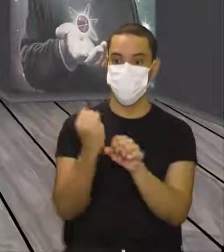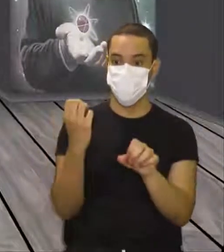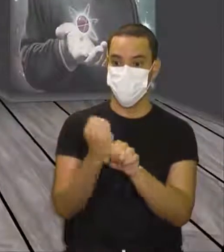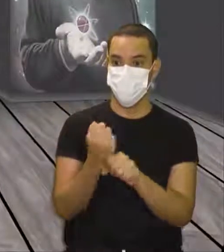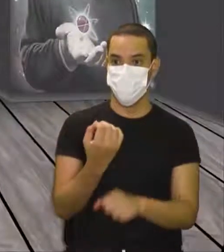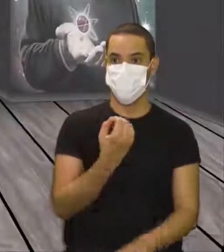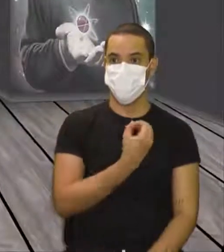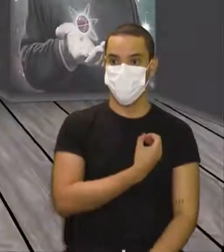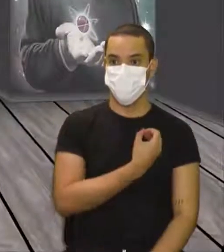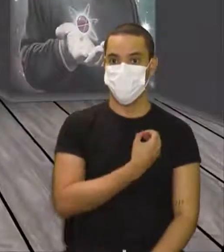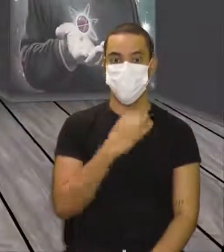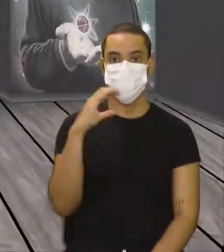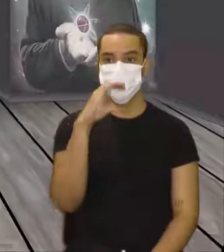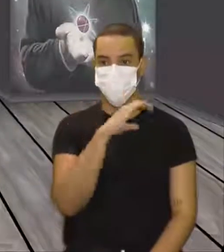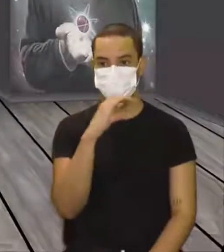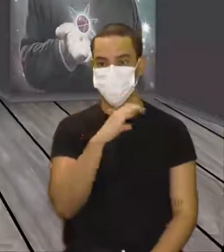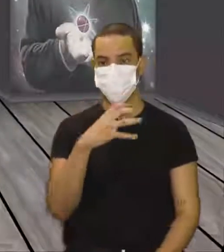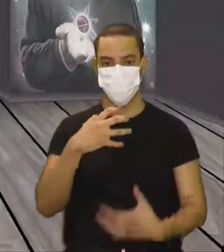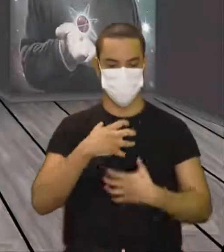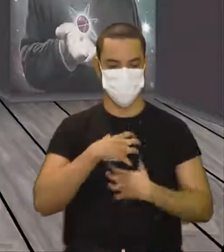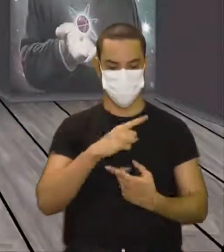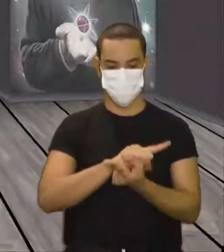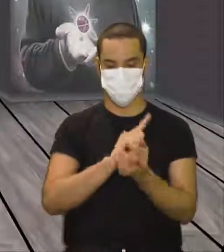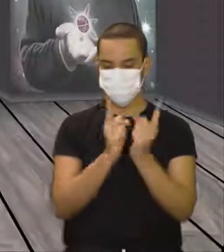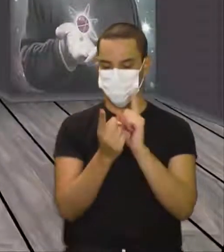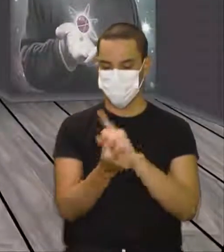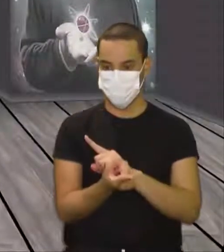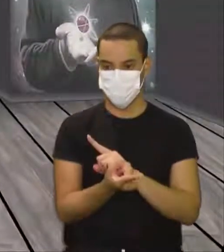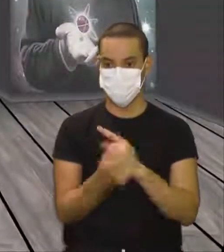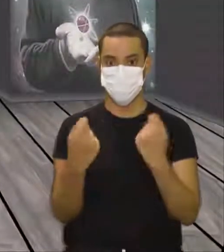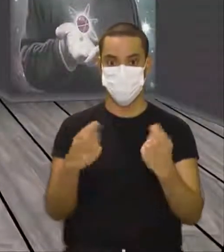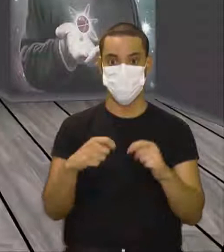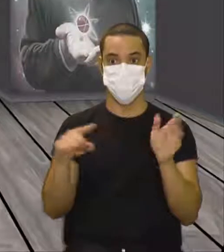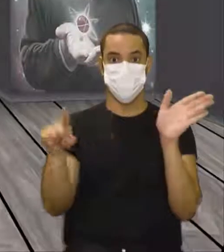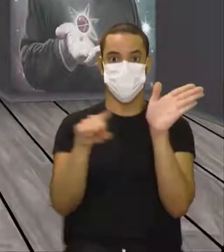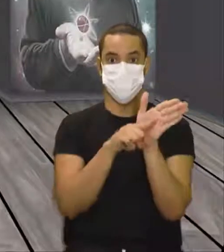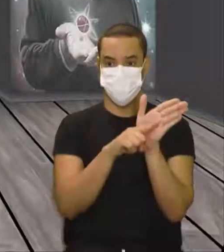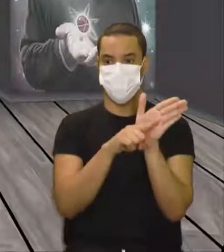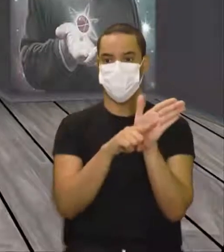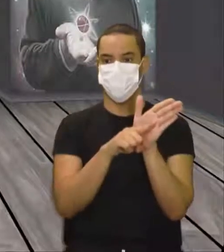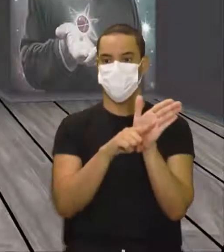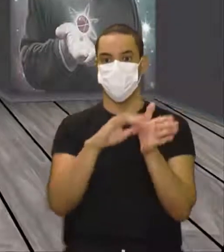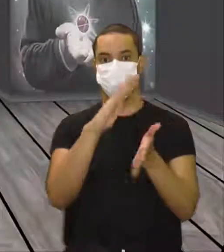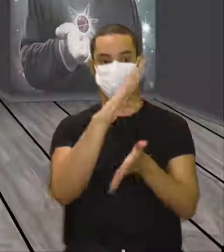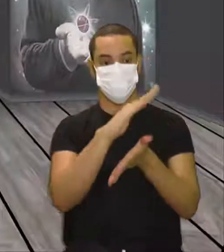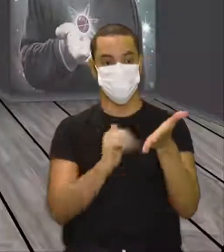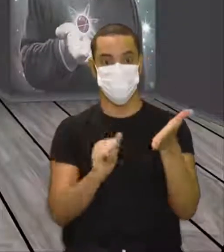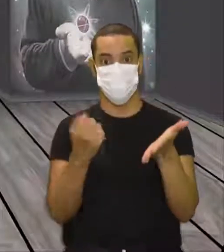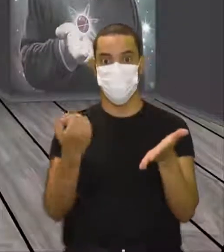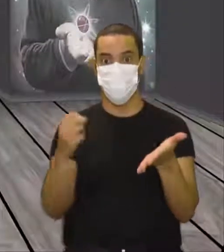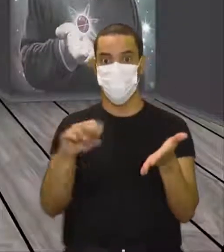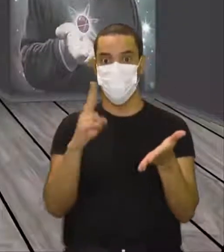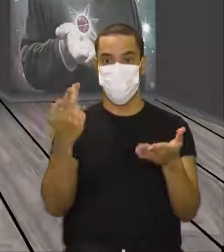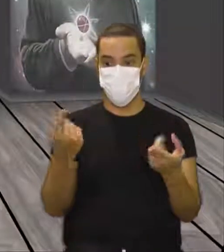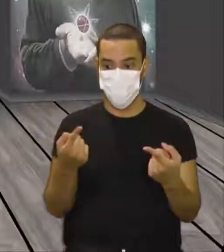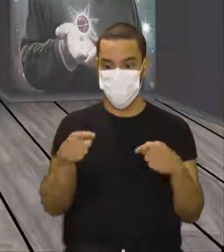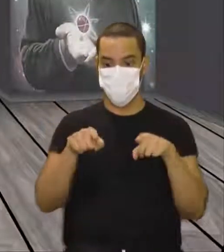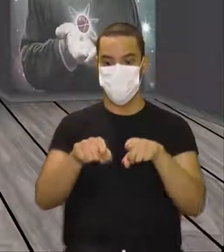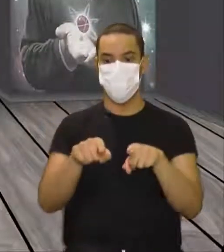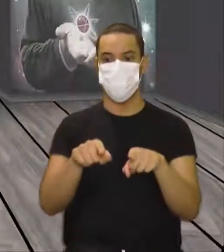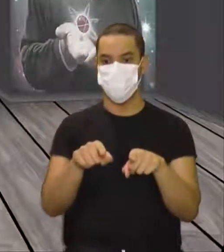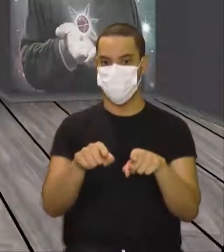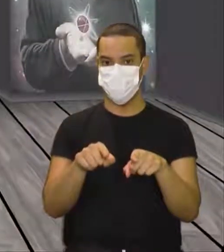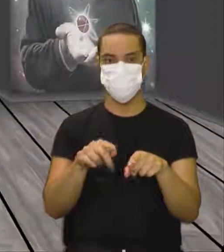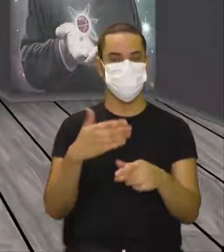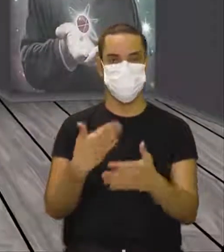velocidades. Em sentidos opostos, você tem que subtrair aí, ou está no mesmo sentido. A velocidade da